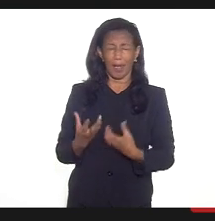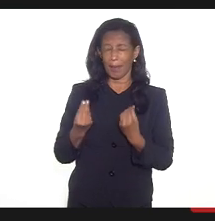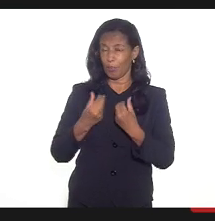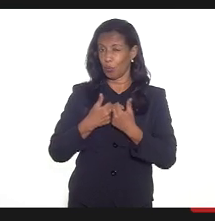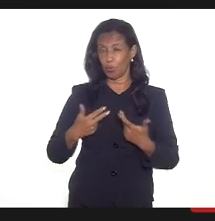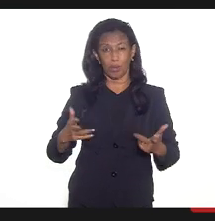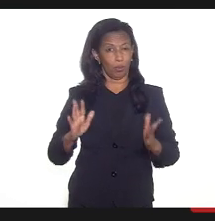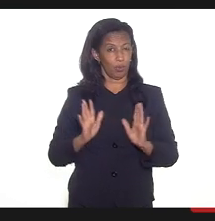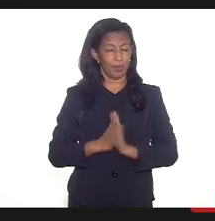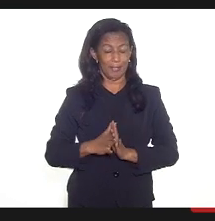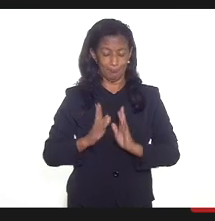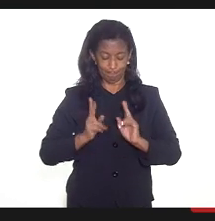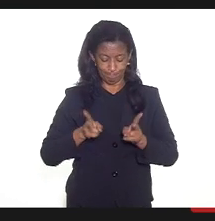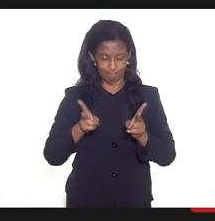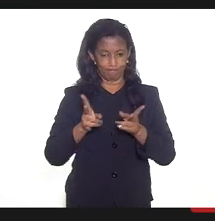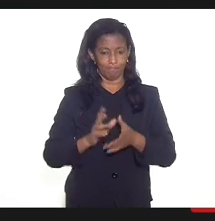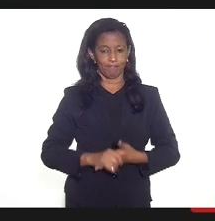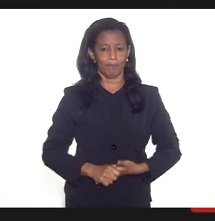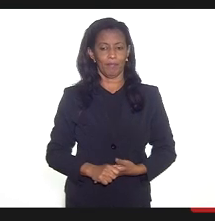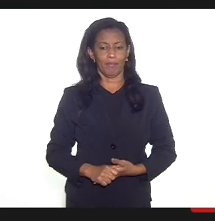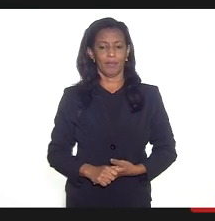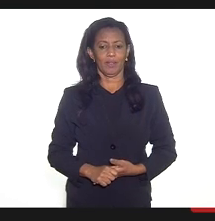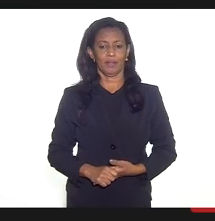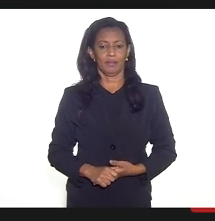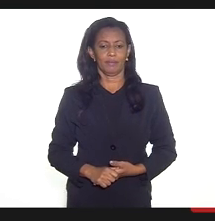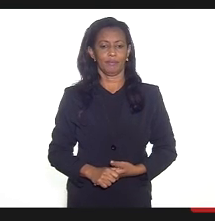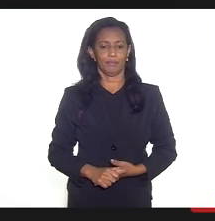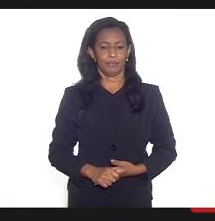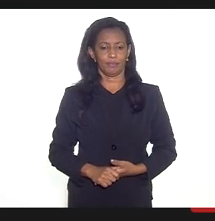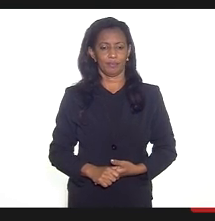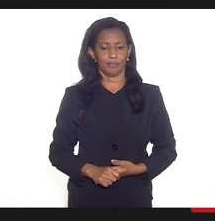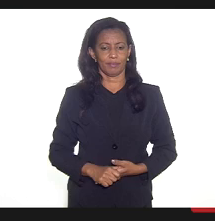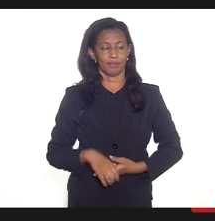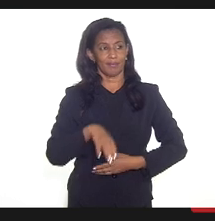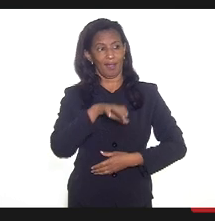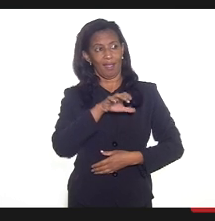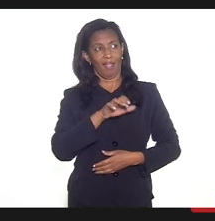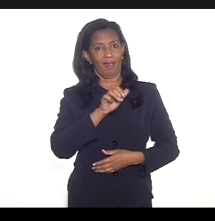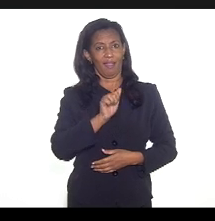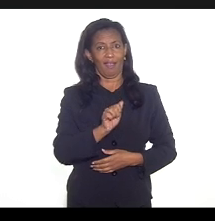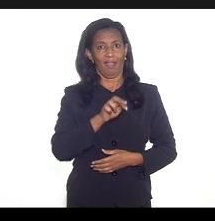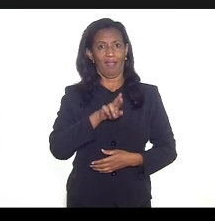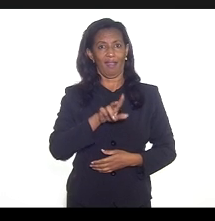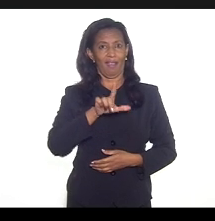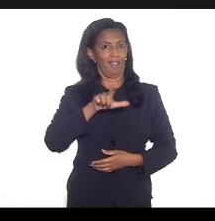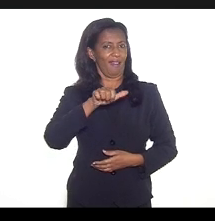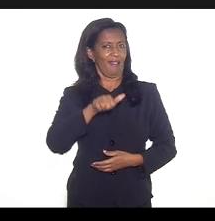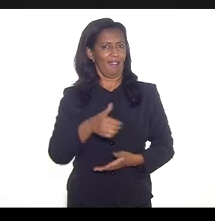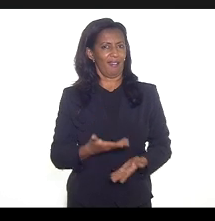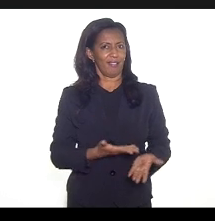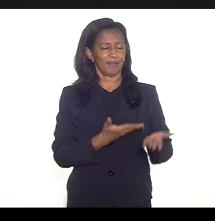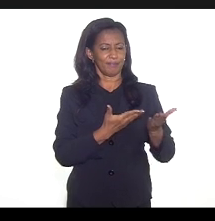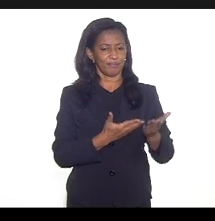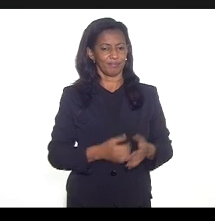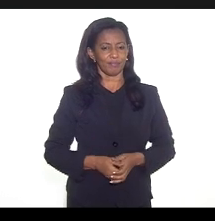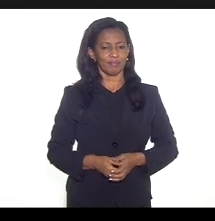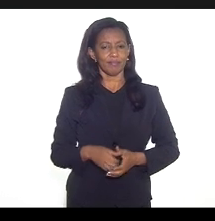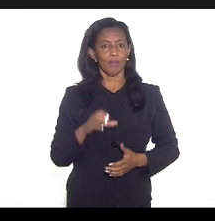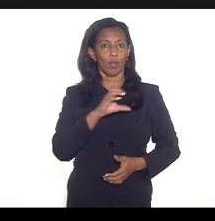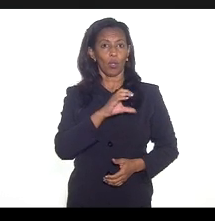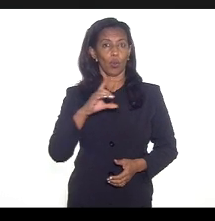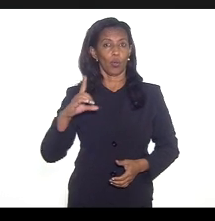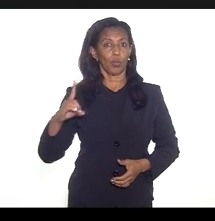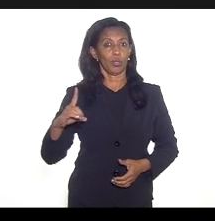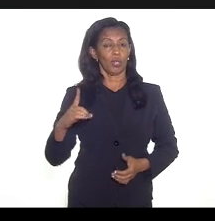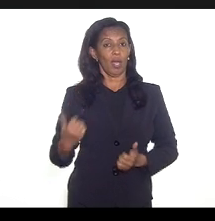coisa. Então, vamos em frente. Passar, então, para a Carla. A Carla, ela é coordenadora do